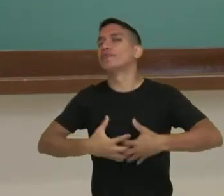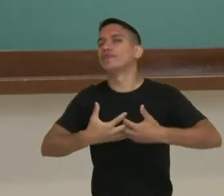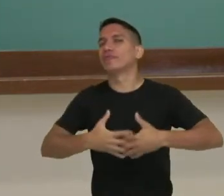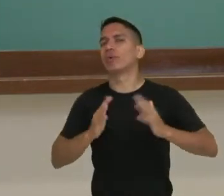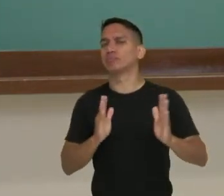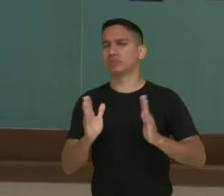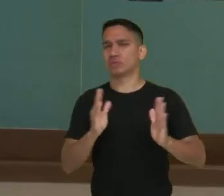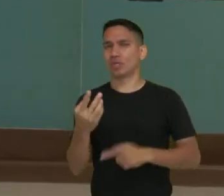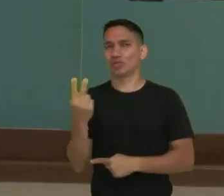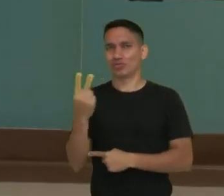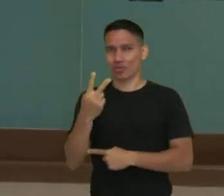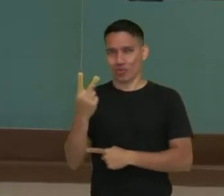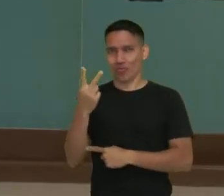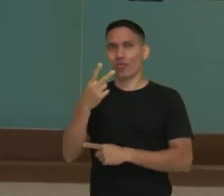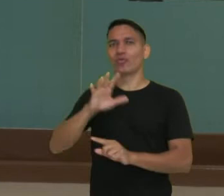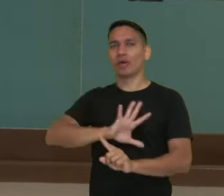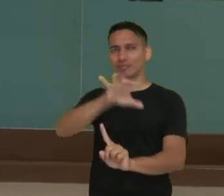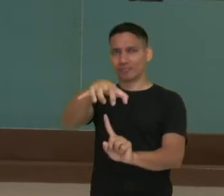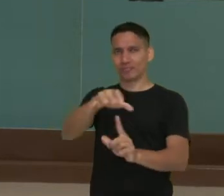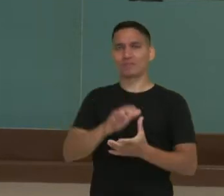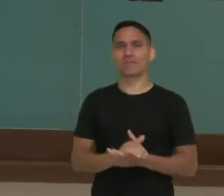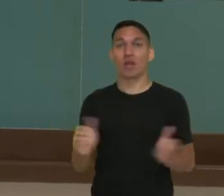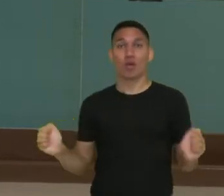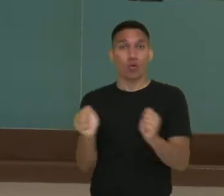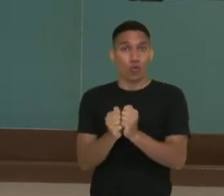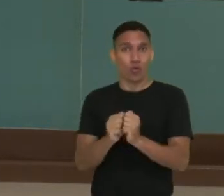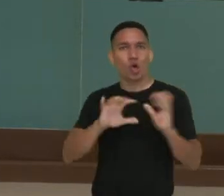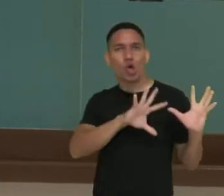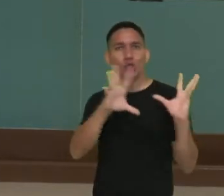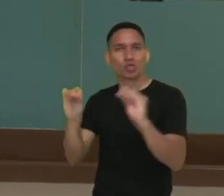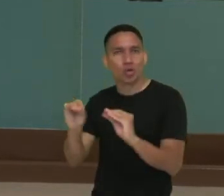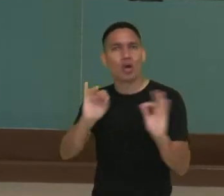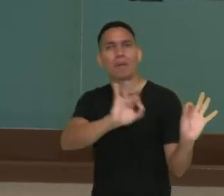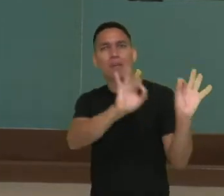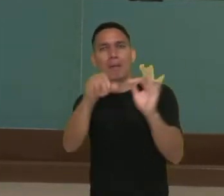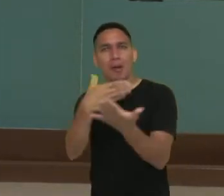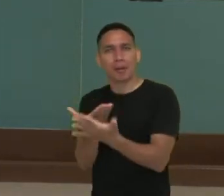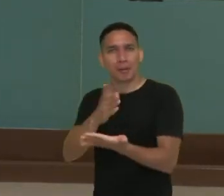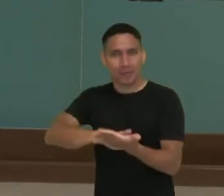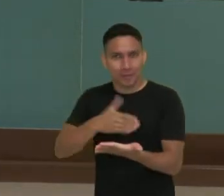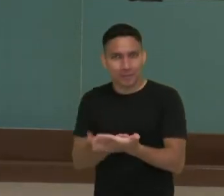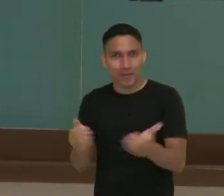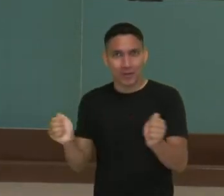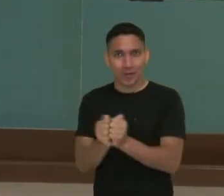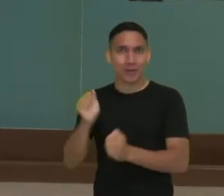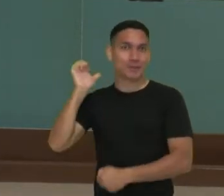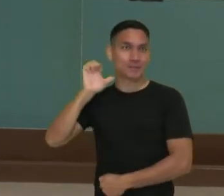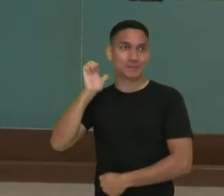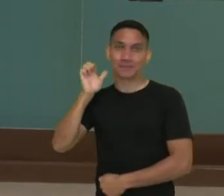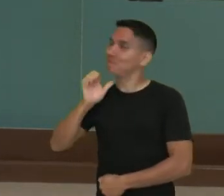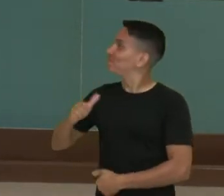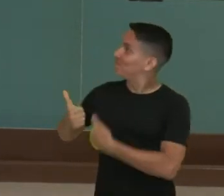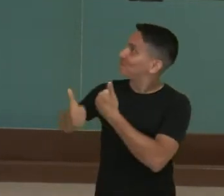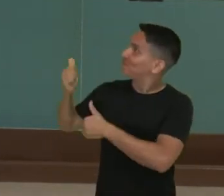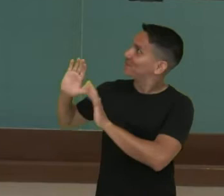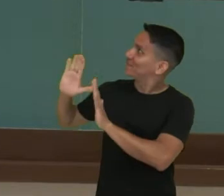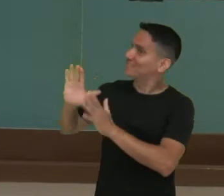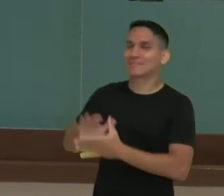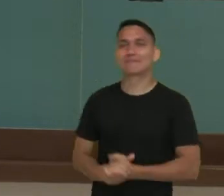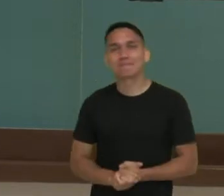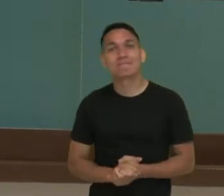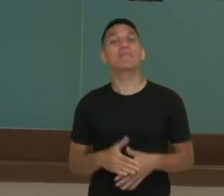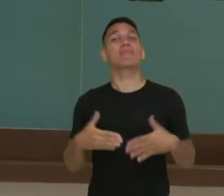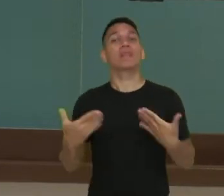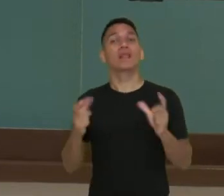Reinado. Quem vai acompanhar a gente durante toda essa aula como nosso intérprete vai ser o Ezion, né?